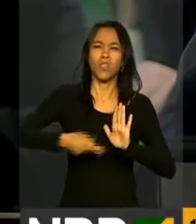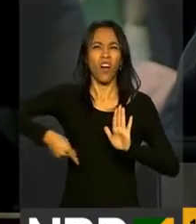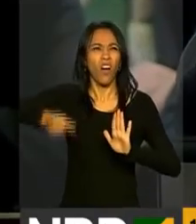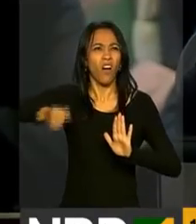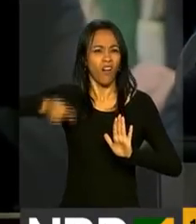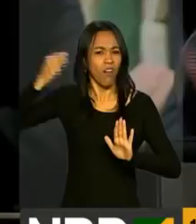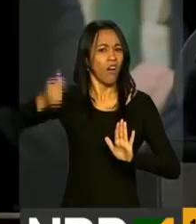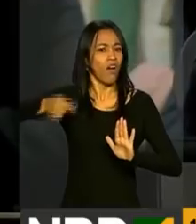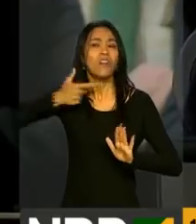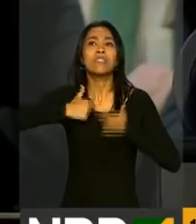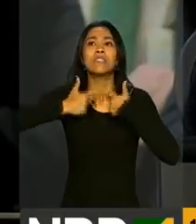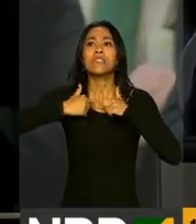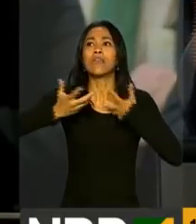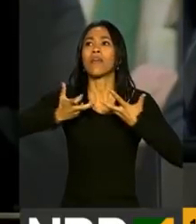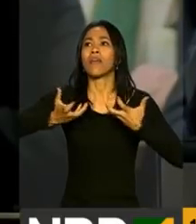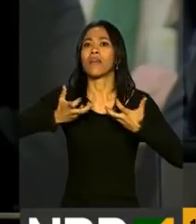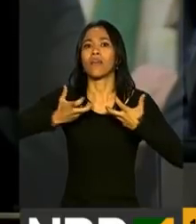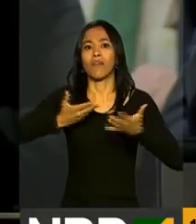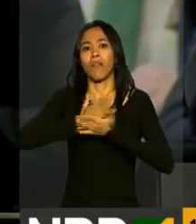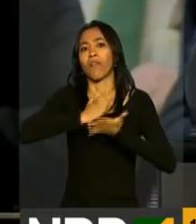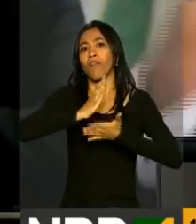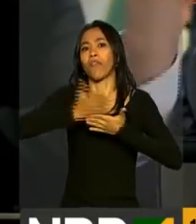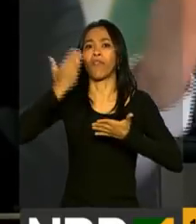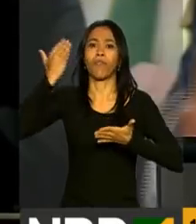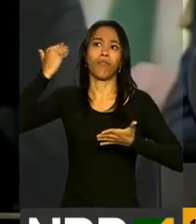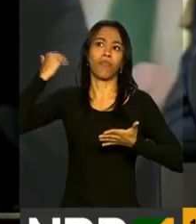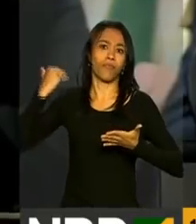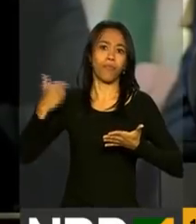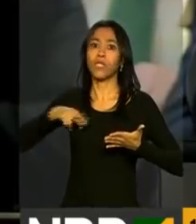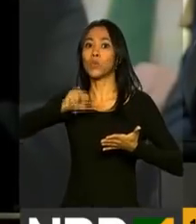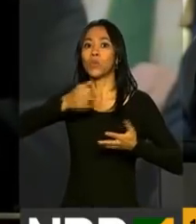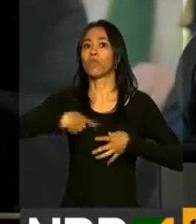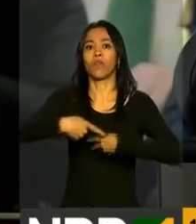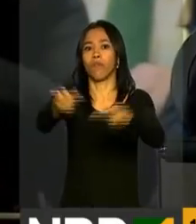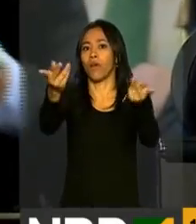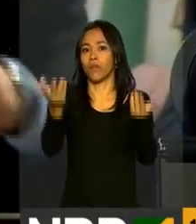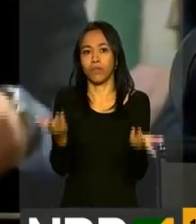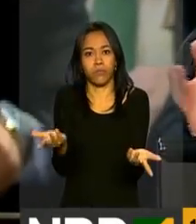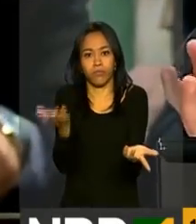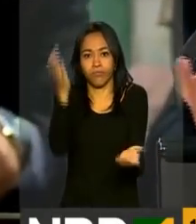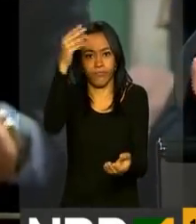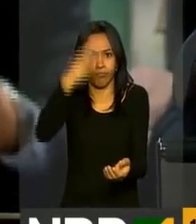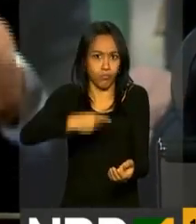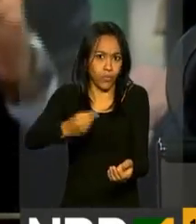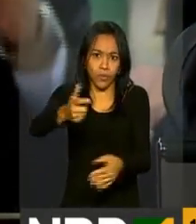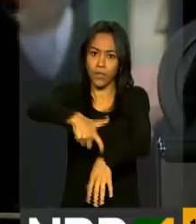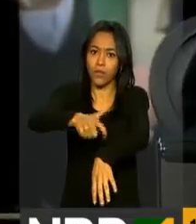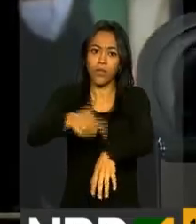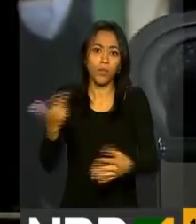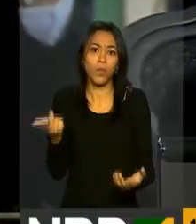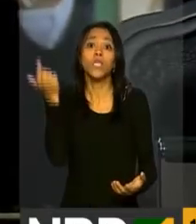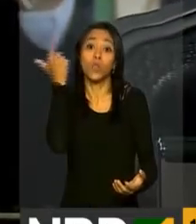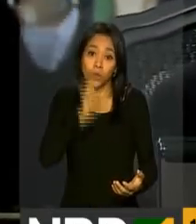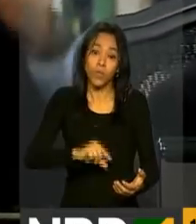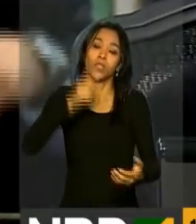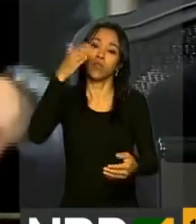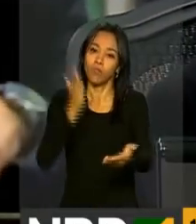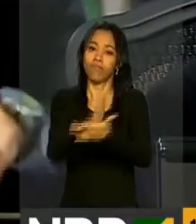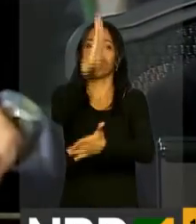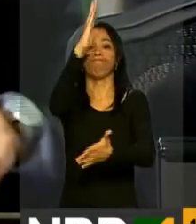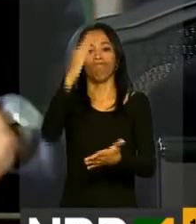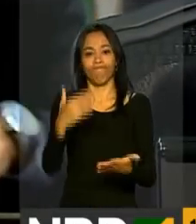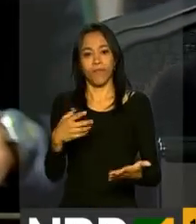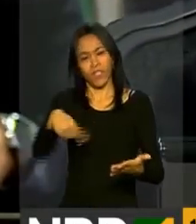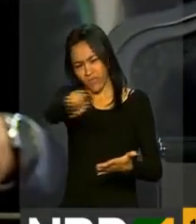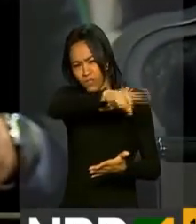desejadas e esperadas pregadas divulgadas mas jamais levadas a efeito ao longo de muito tempo que nós todos aqui temos muita